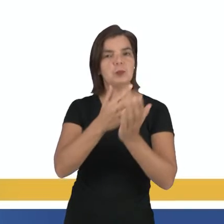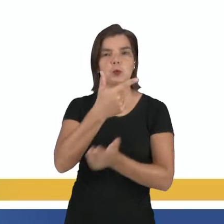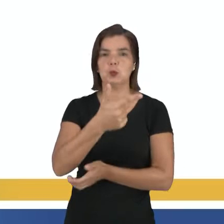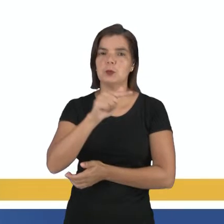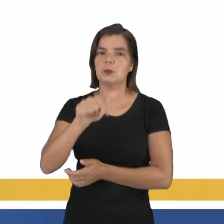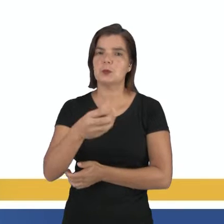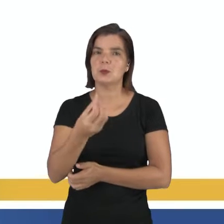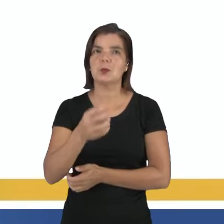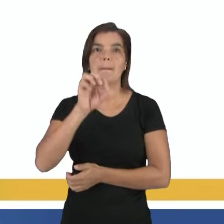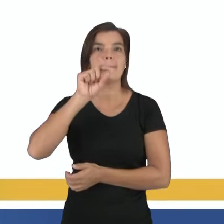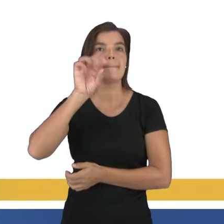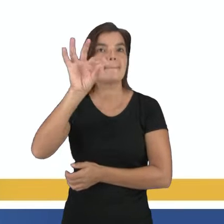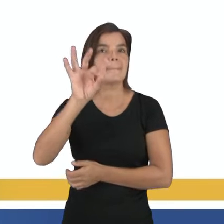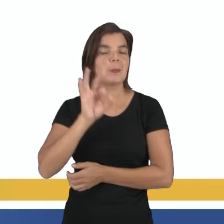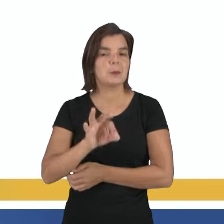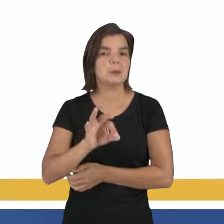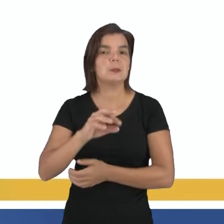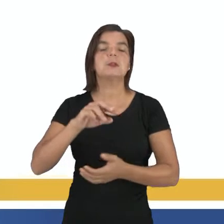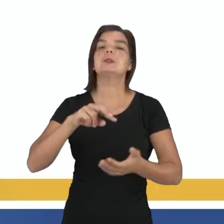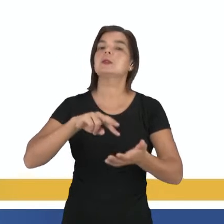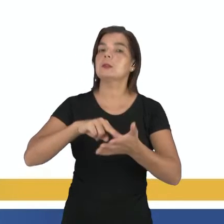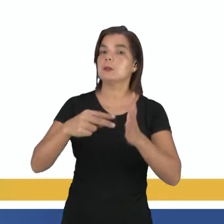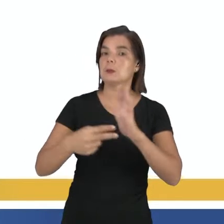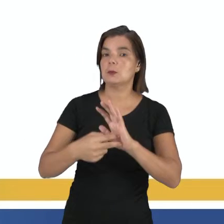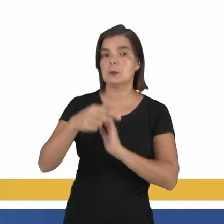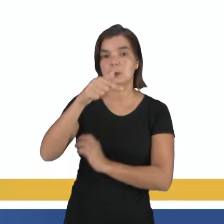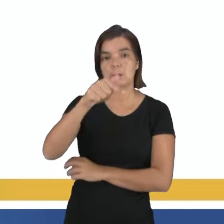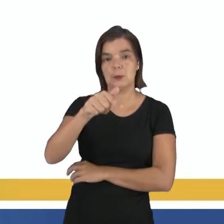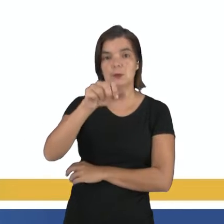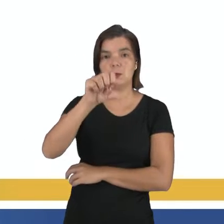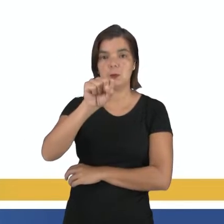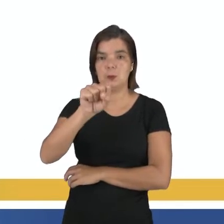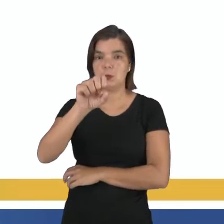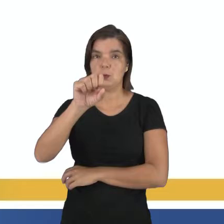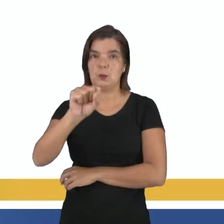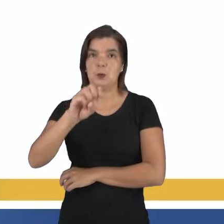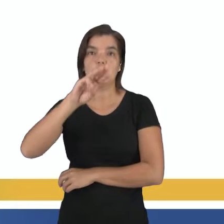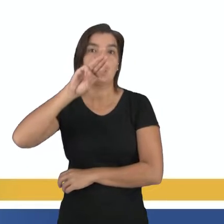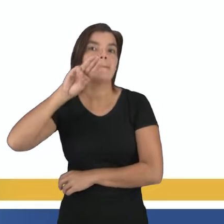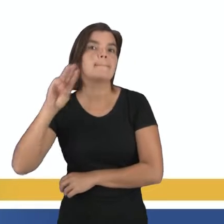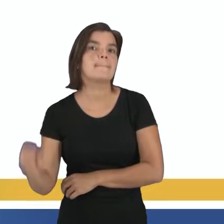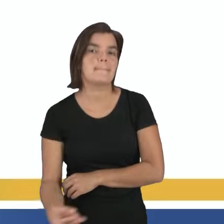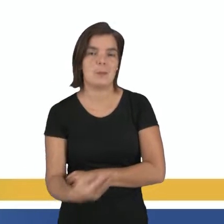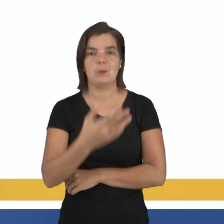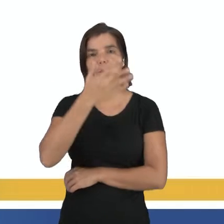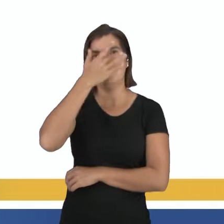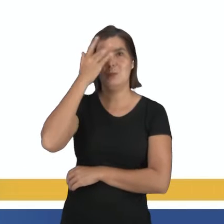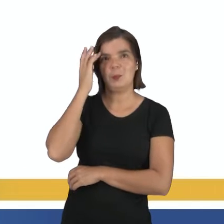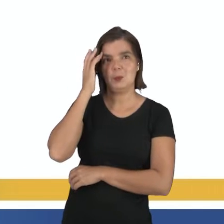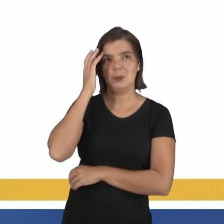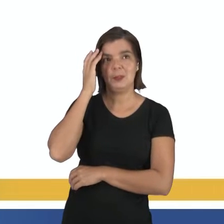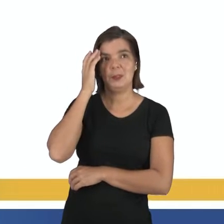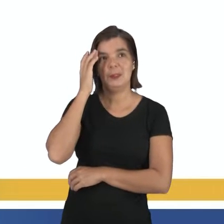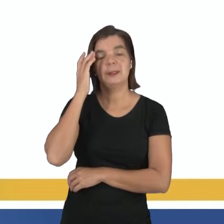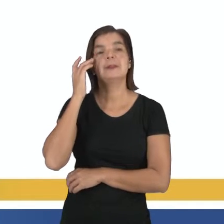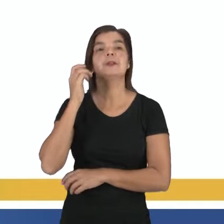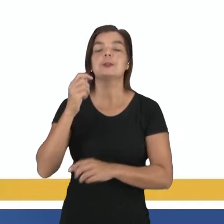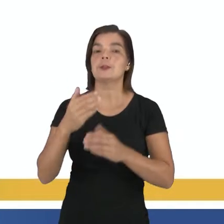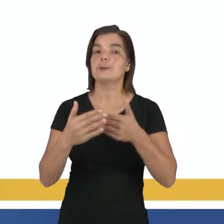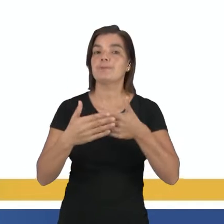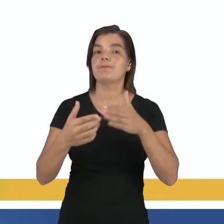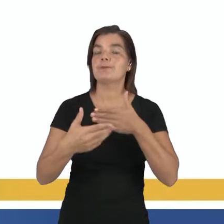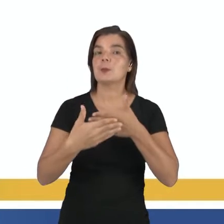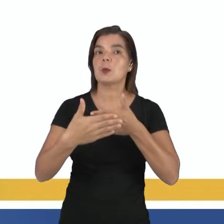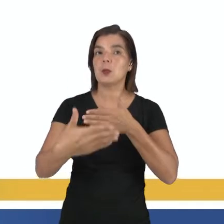queda de 2,6%. Então, nós temos aí menos 788 mil pessoas